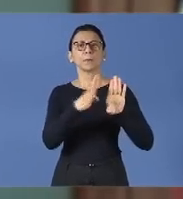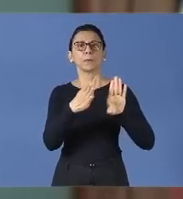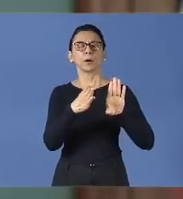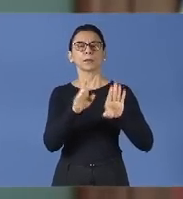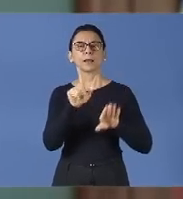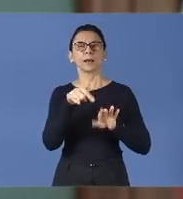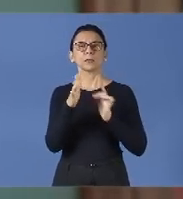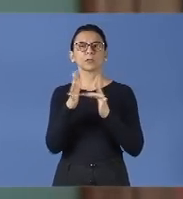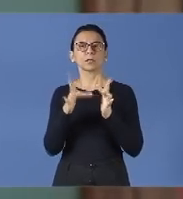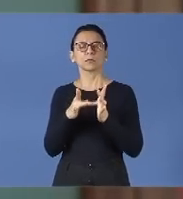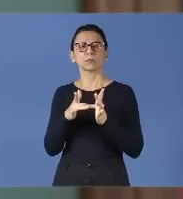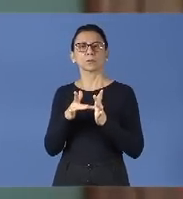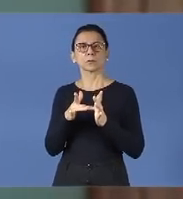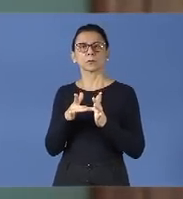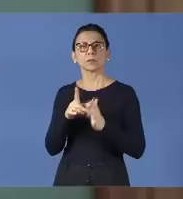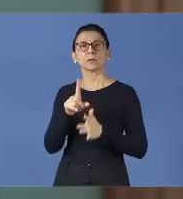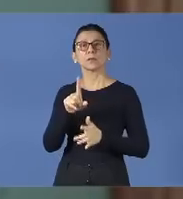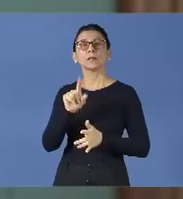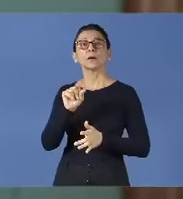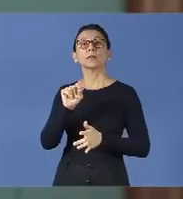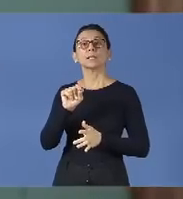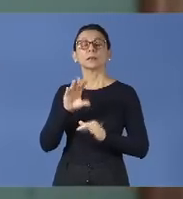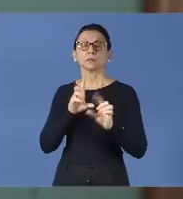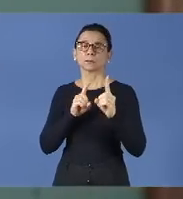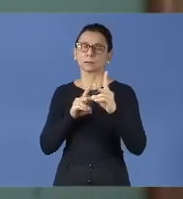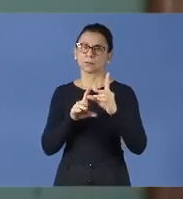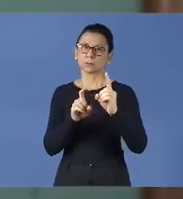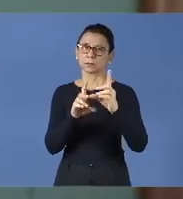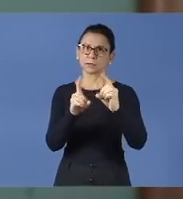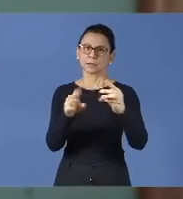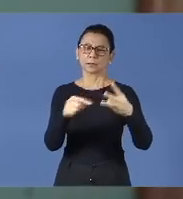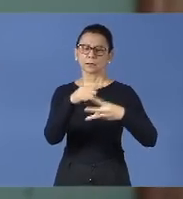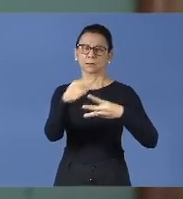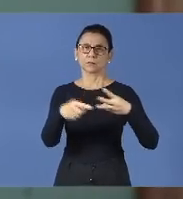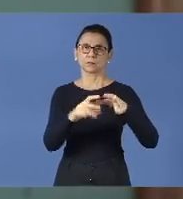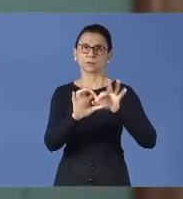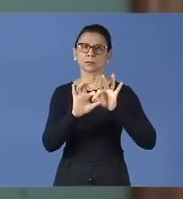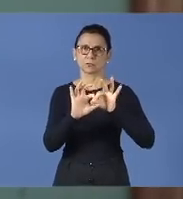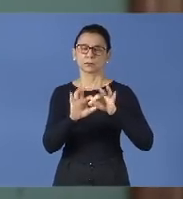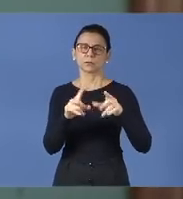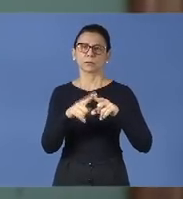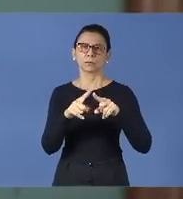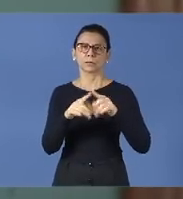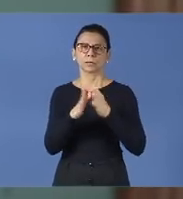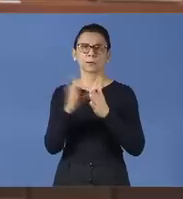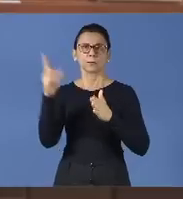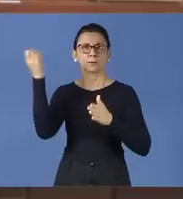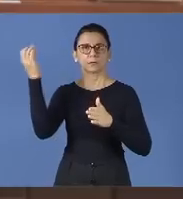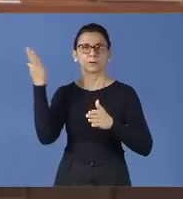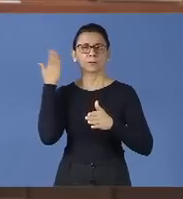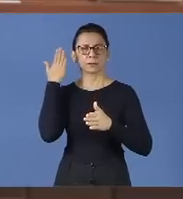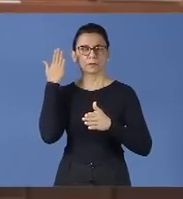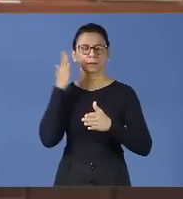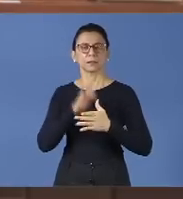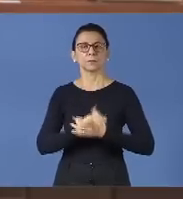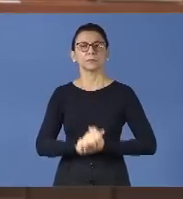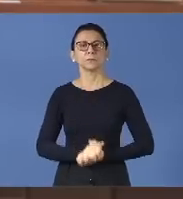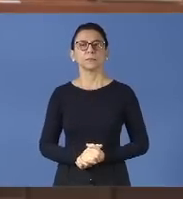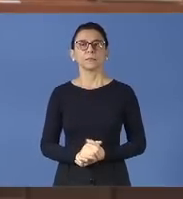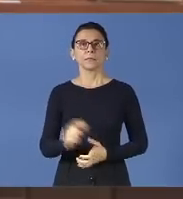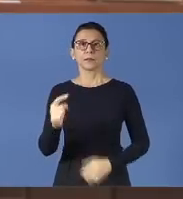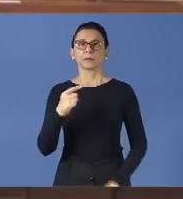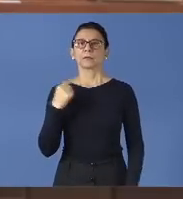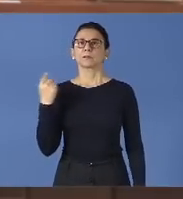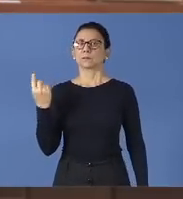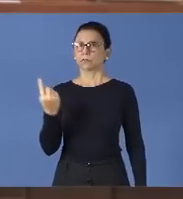Quem é Jesus? Jesus é a doutrina, porque é a palavra. Ele é a doutrina. Então, nós